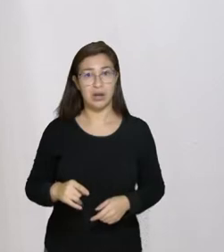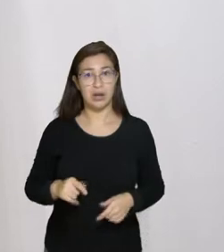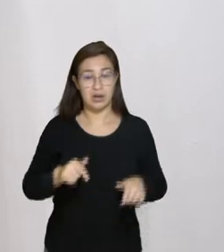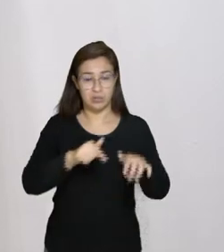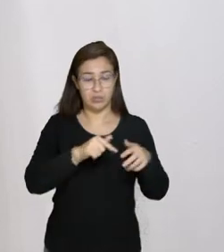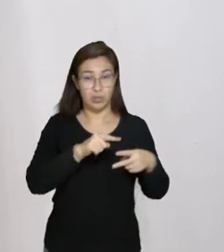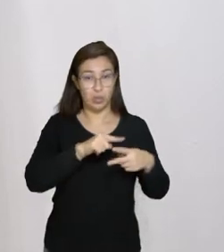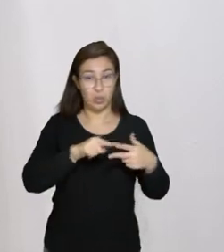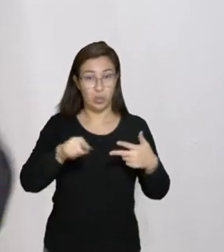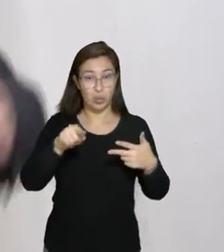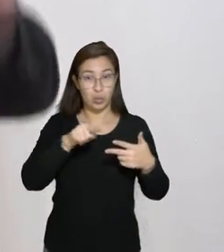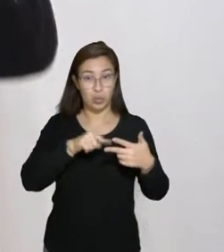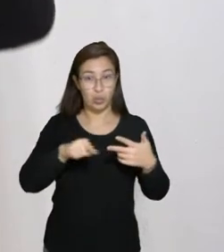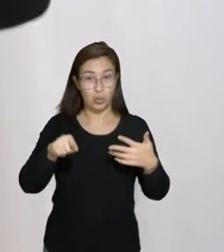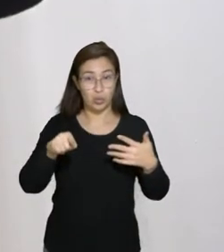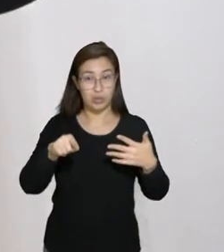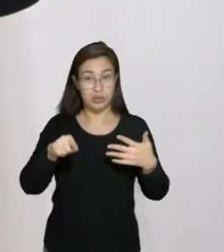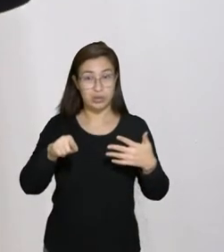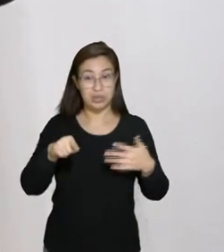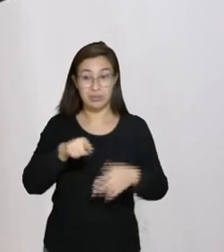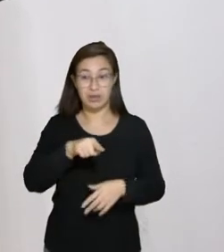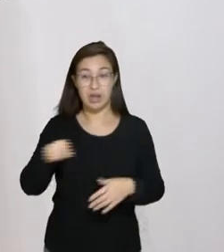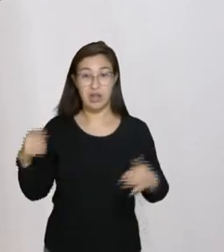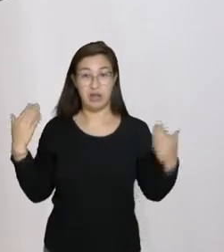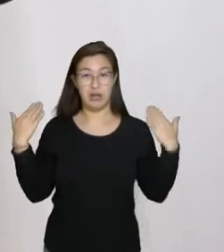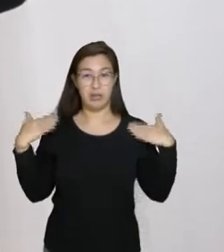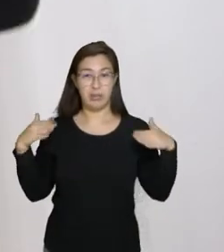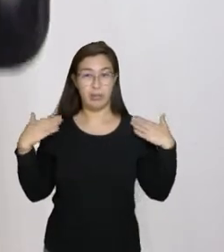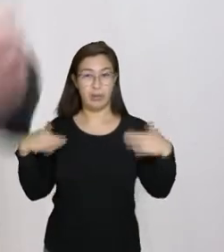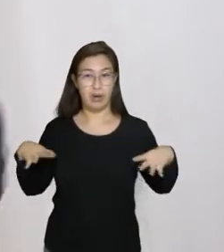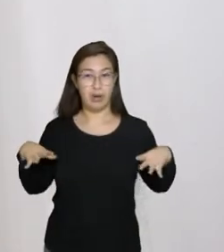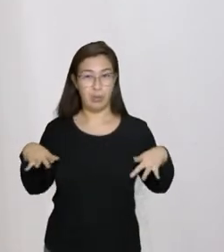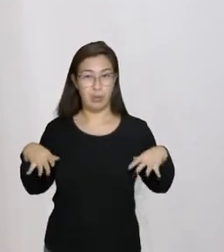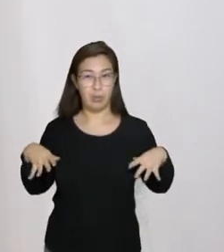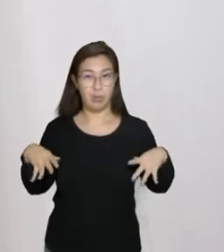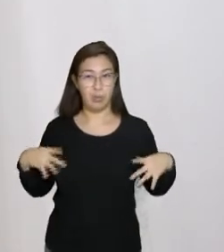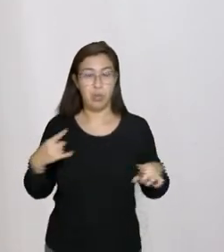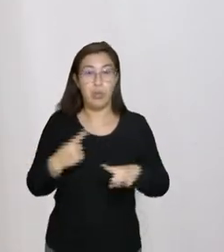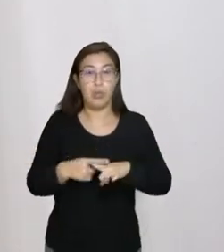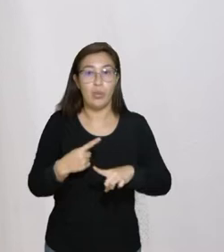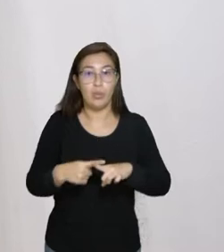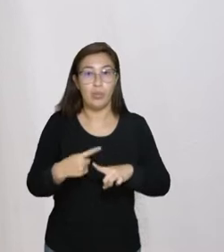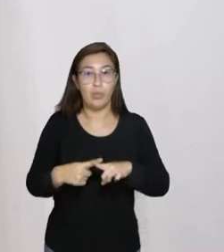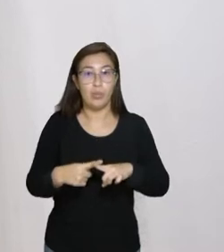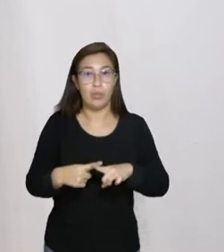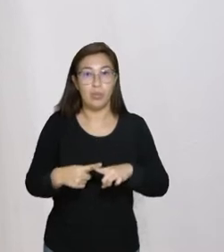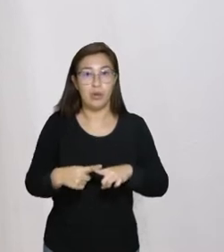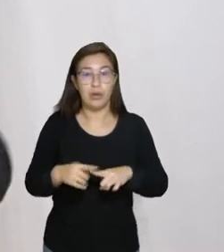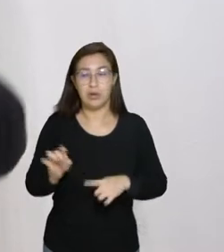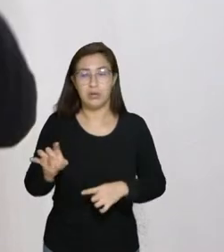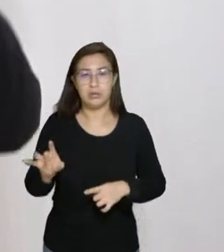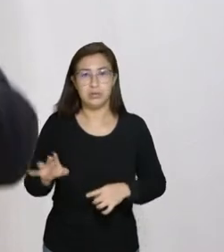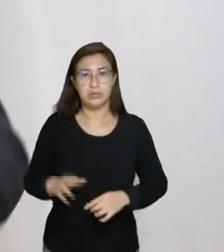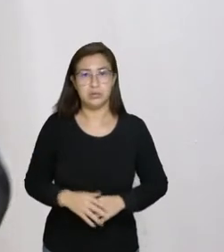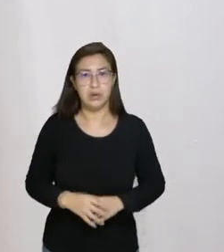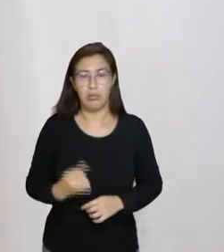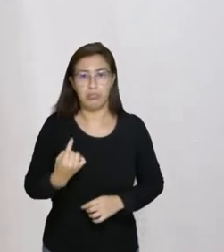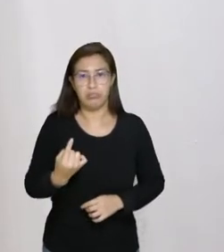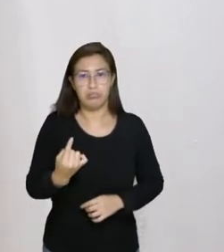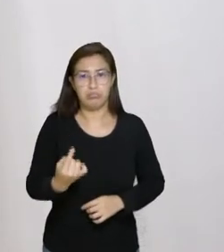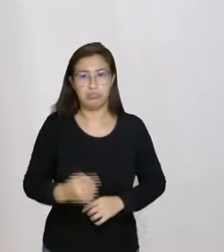de licença de férias. Férias, porque deve ter se incomodado muito para Márcia Pauli. Foi a única,